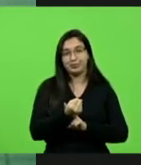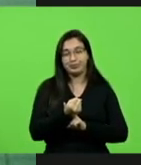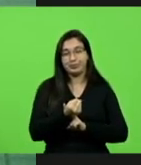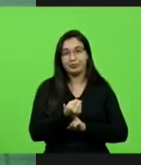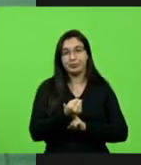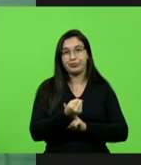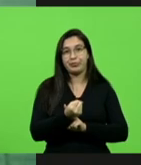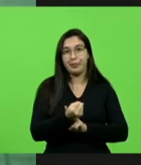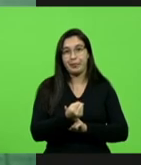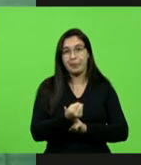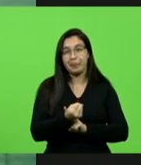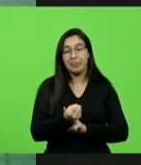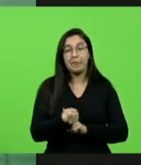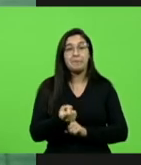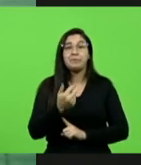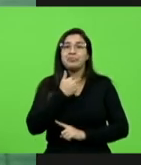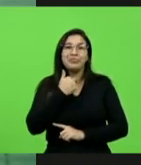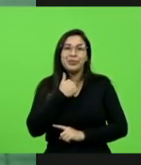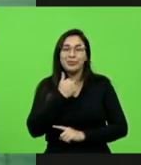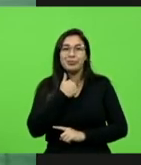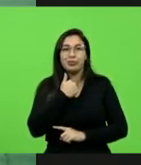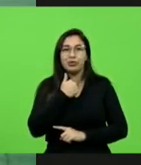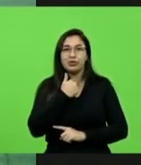E que não pode estar